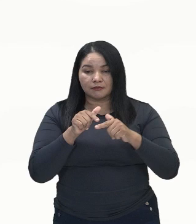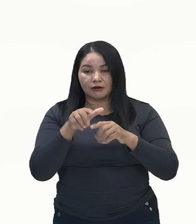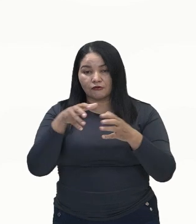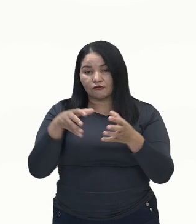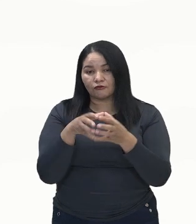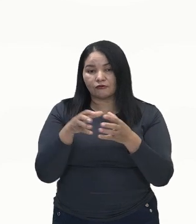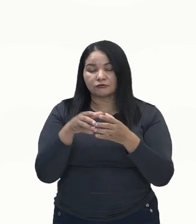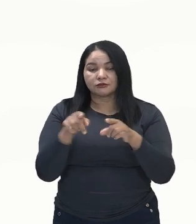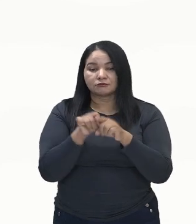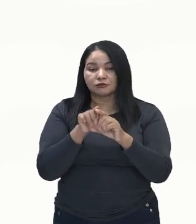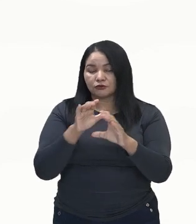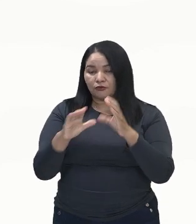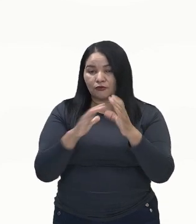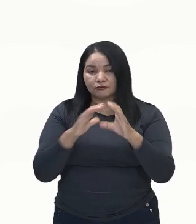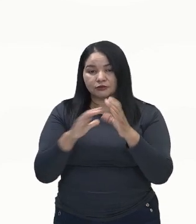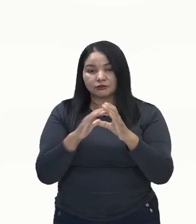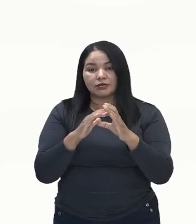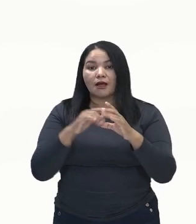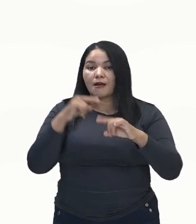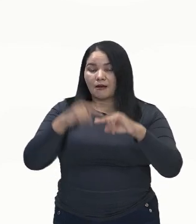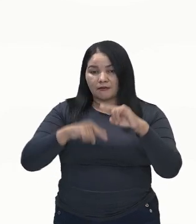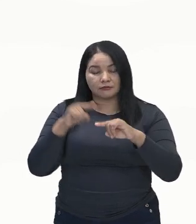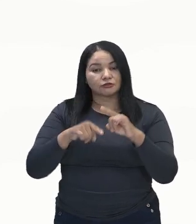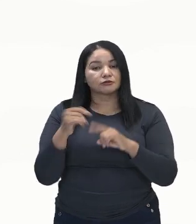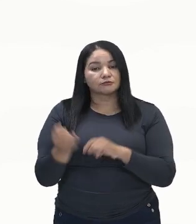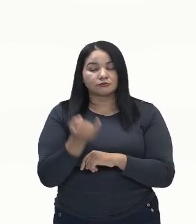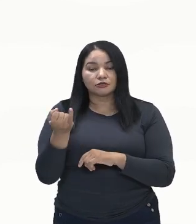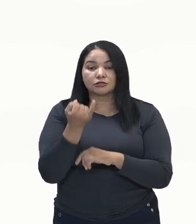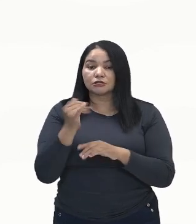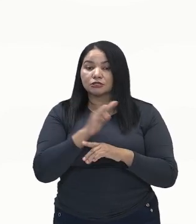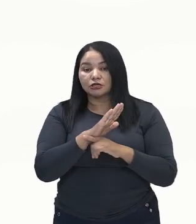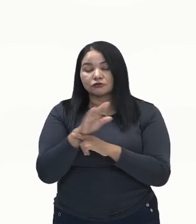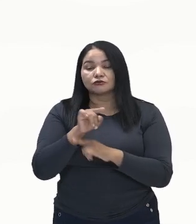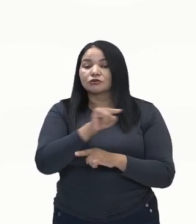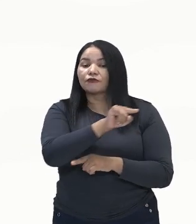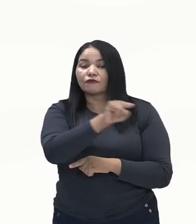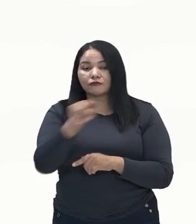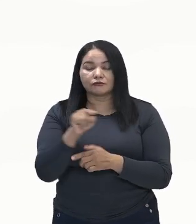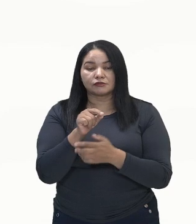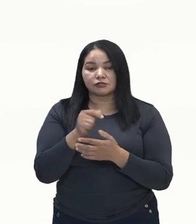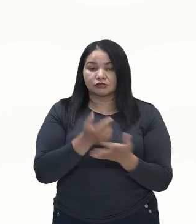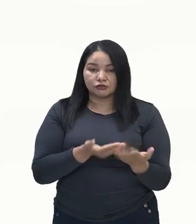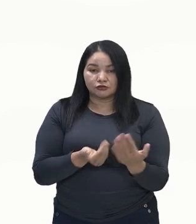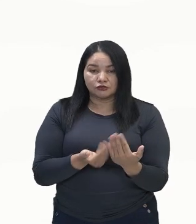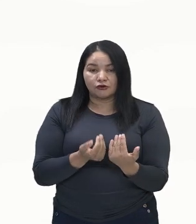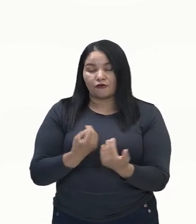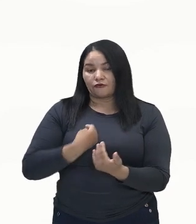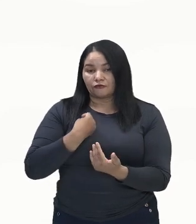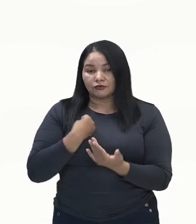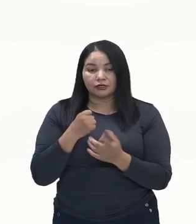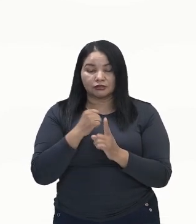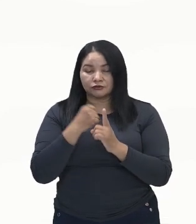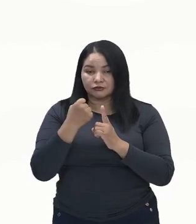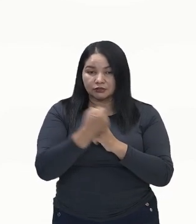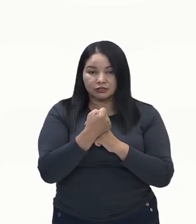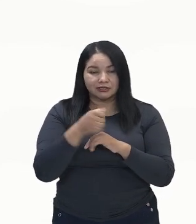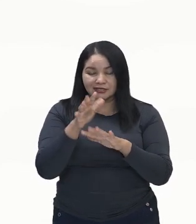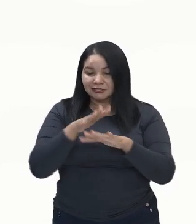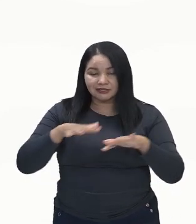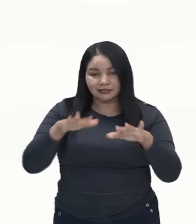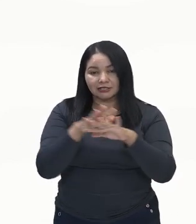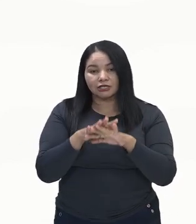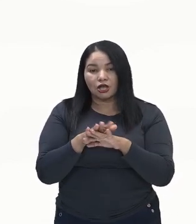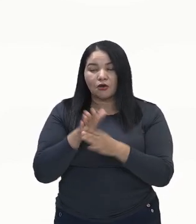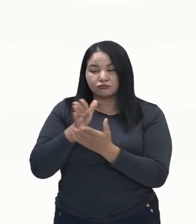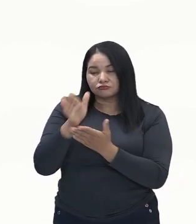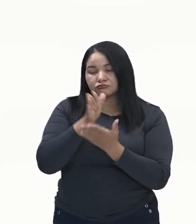e comunicação. Elementos importantes que vão ajudar vocês, inclusive, na vida em sociedade de uma forma geral. Em todas as